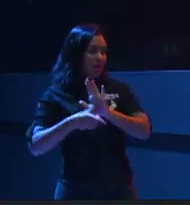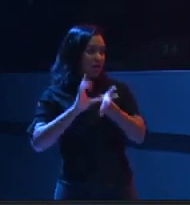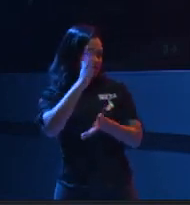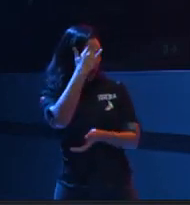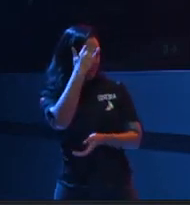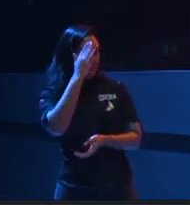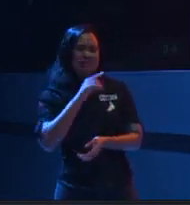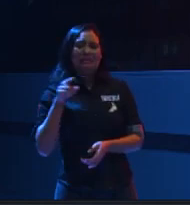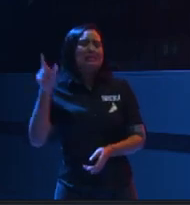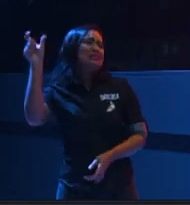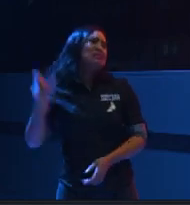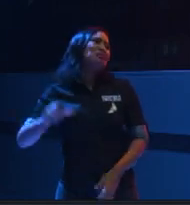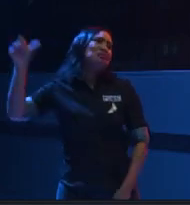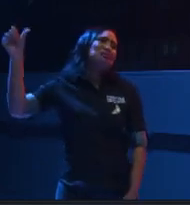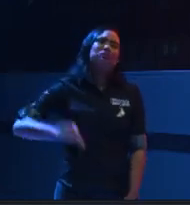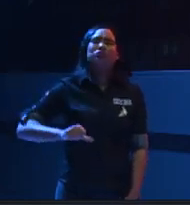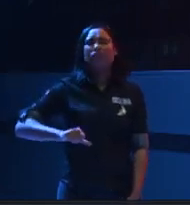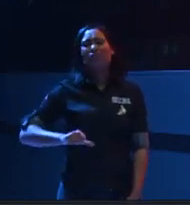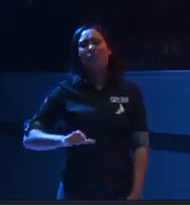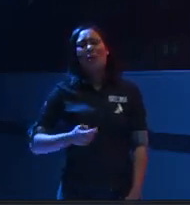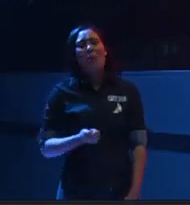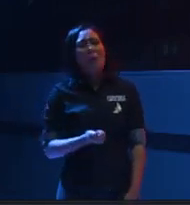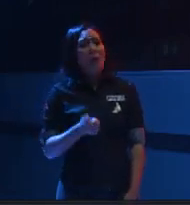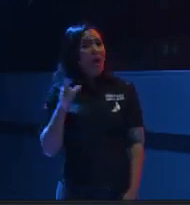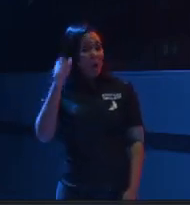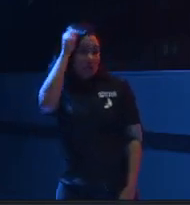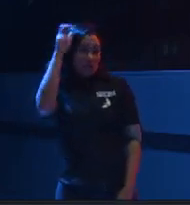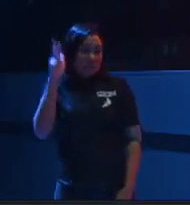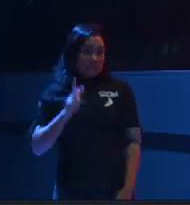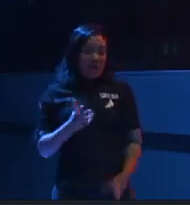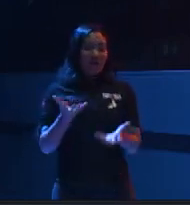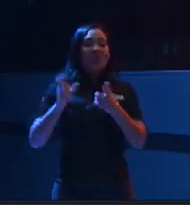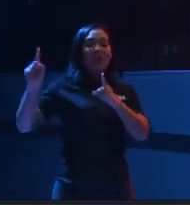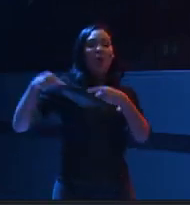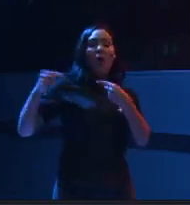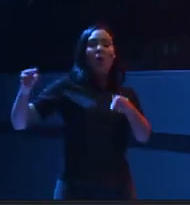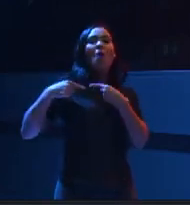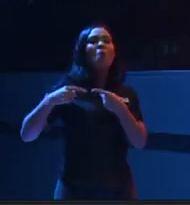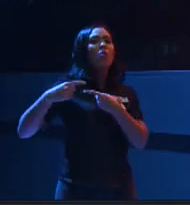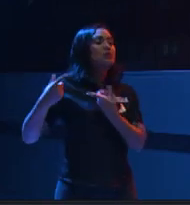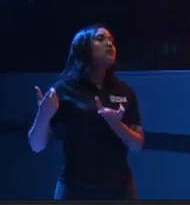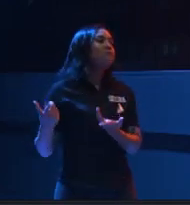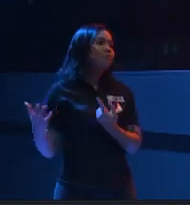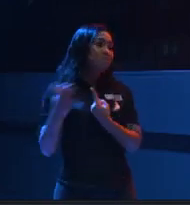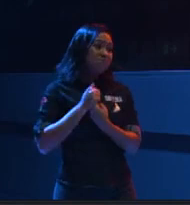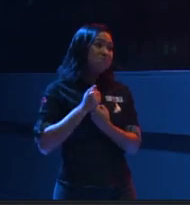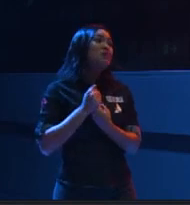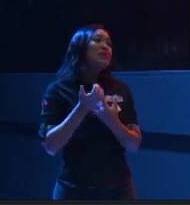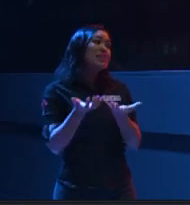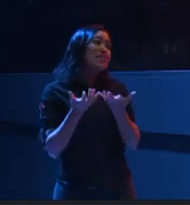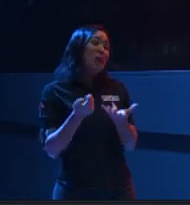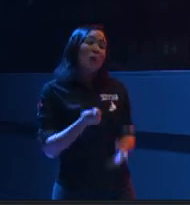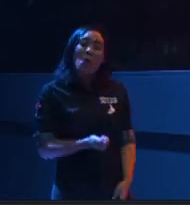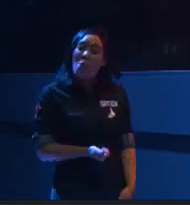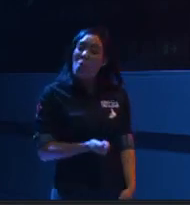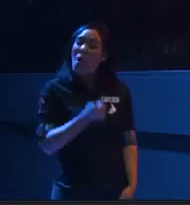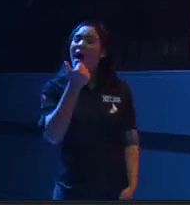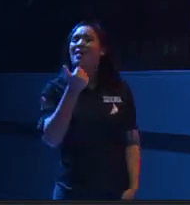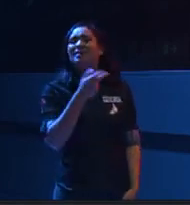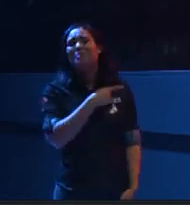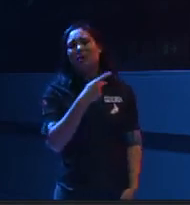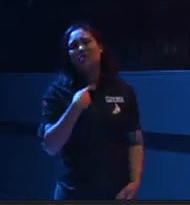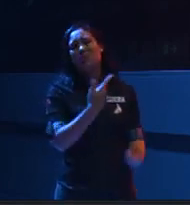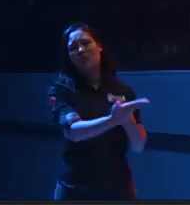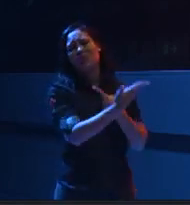pastor é um espertalhão Quase que eu caí no conto do vigário e nós não